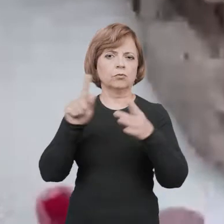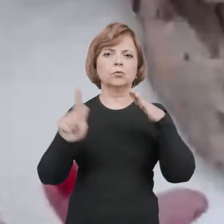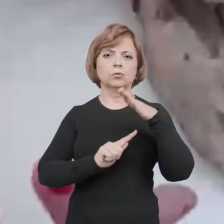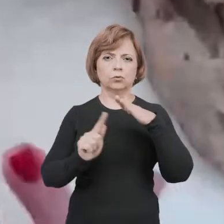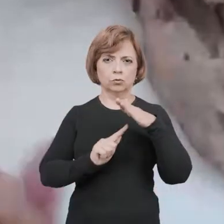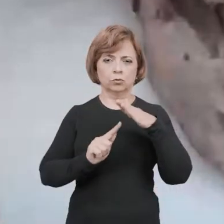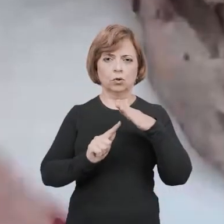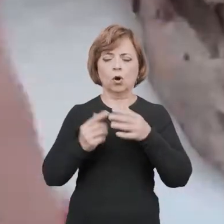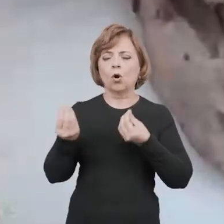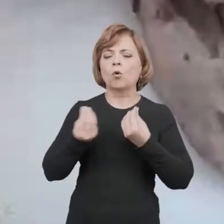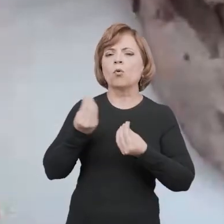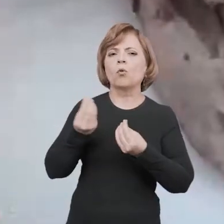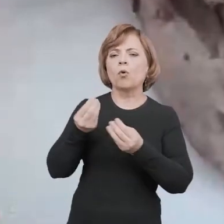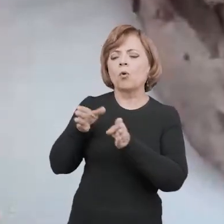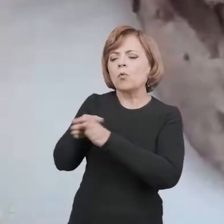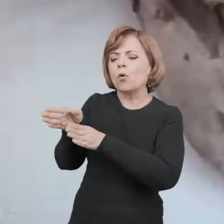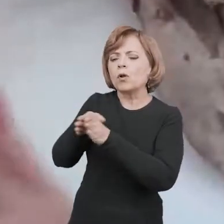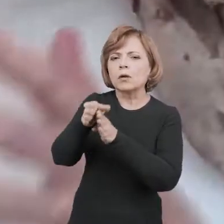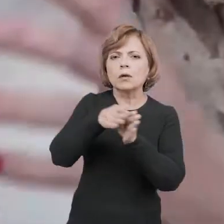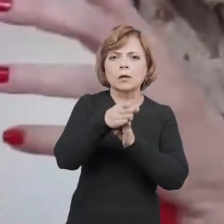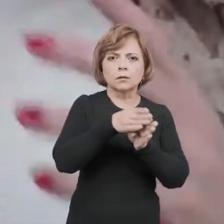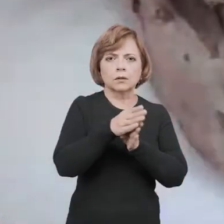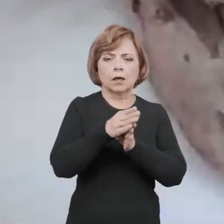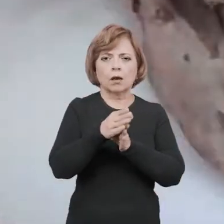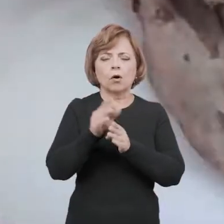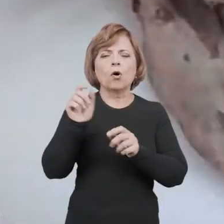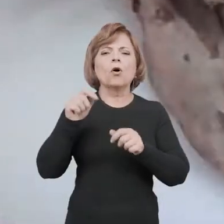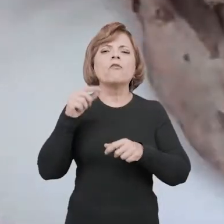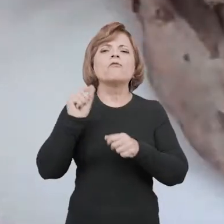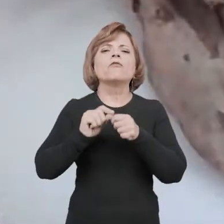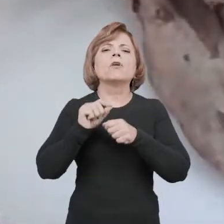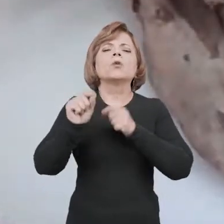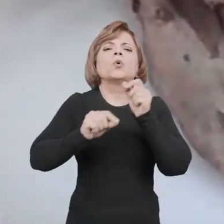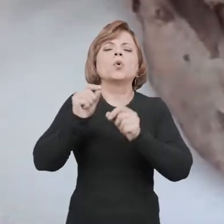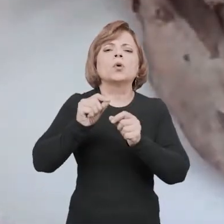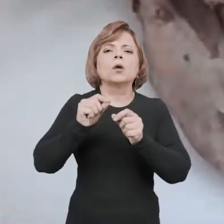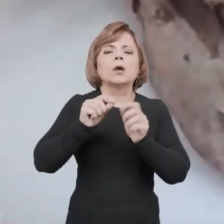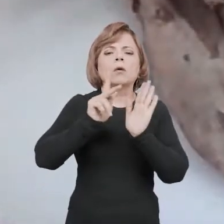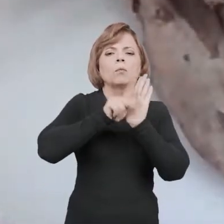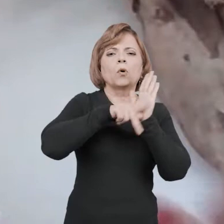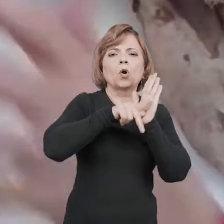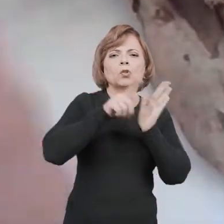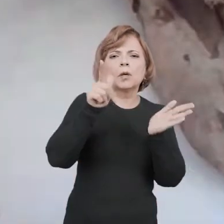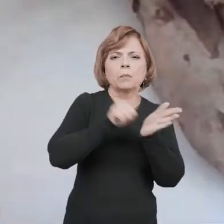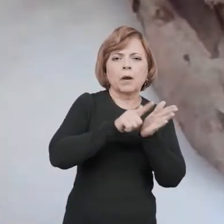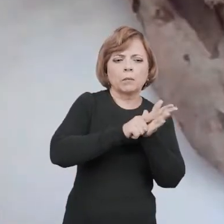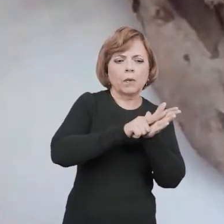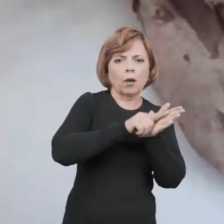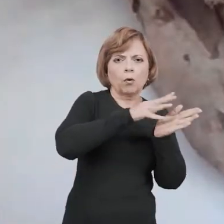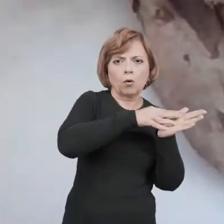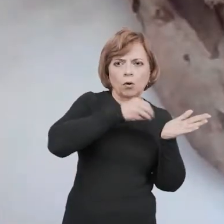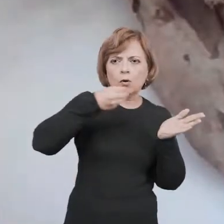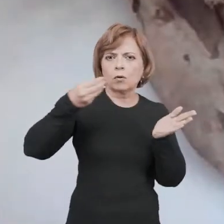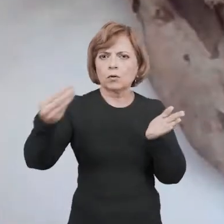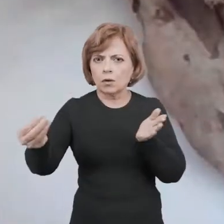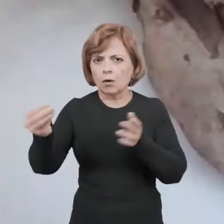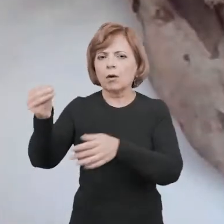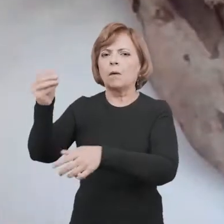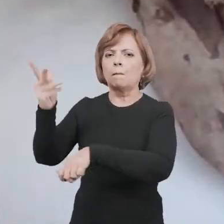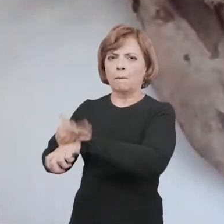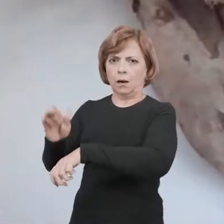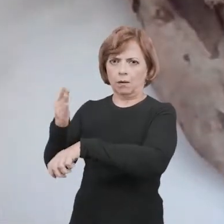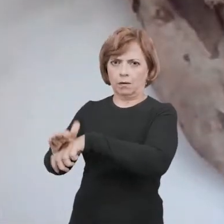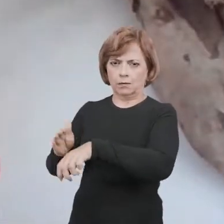para resultados? O que fazer para que os nossos projetos não fiquem no papel, mas que eles tenham